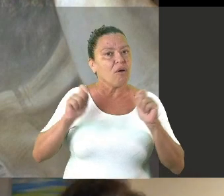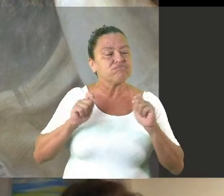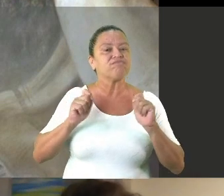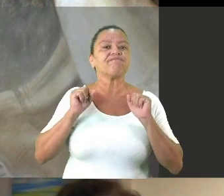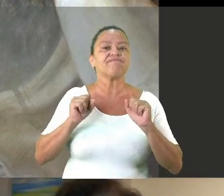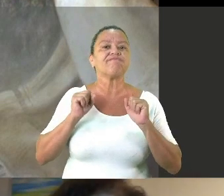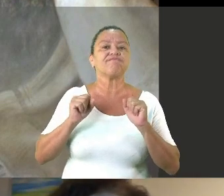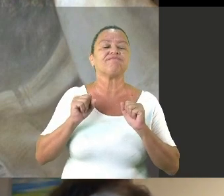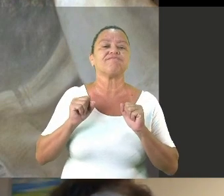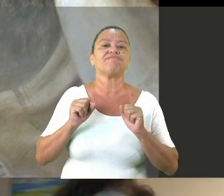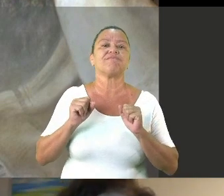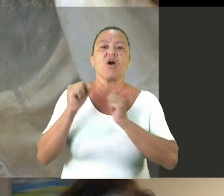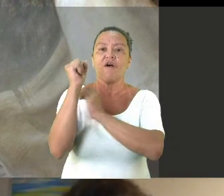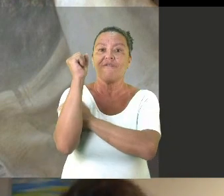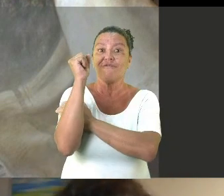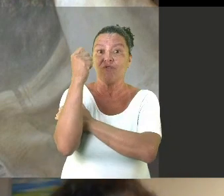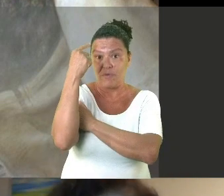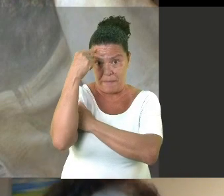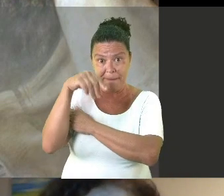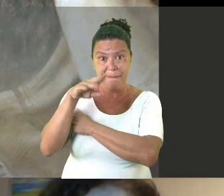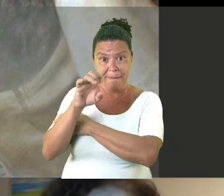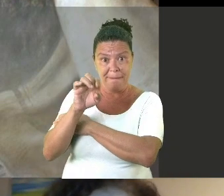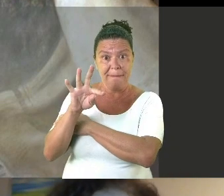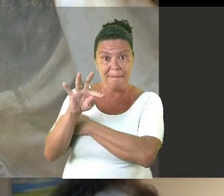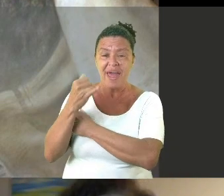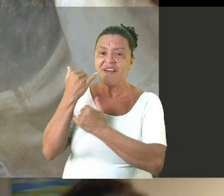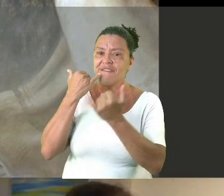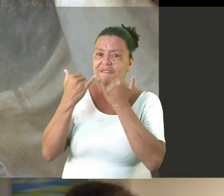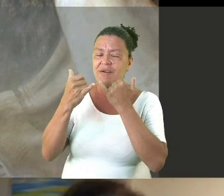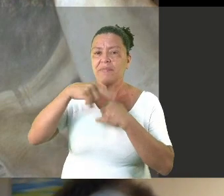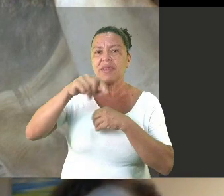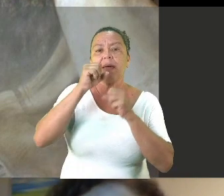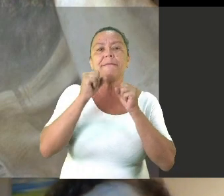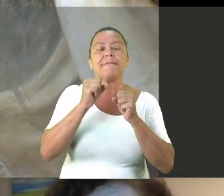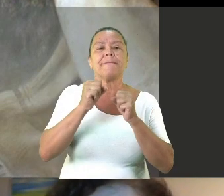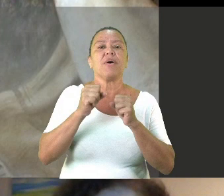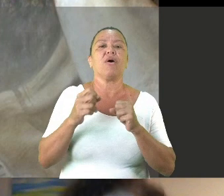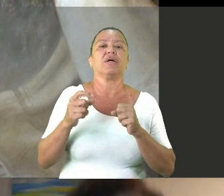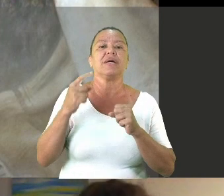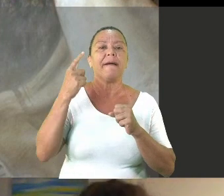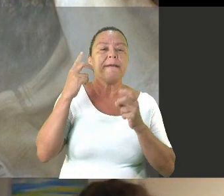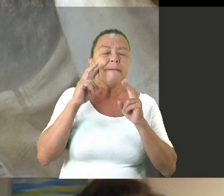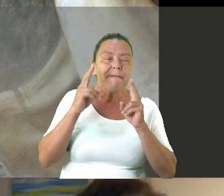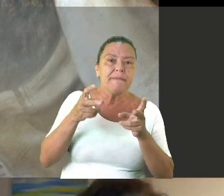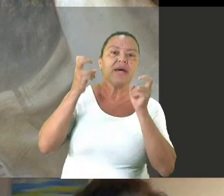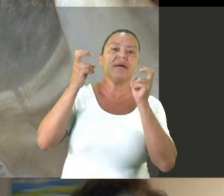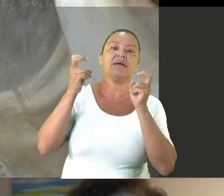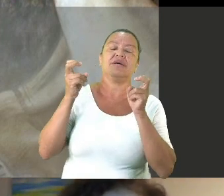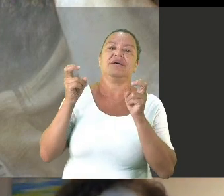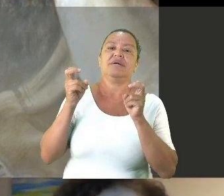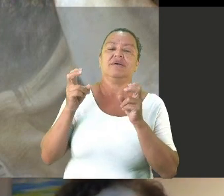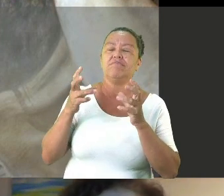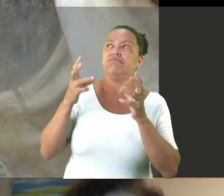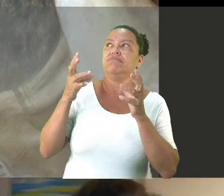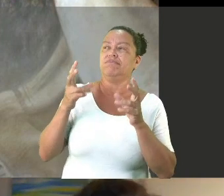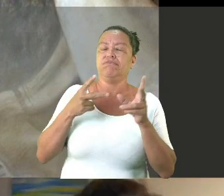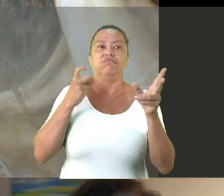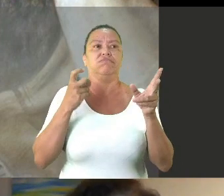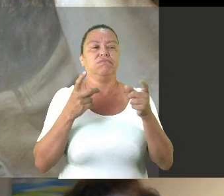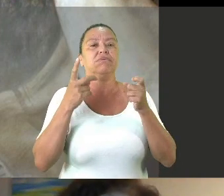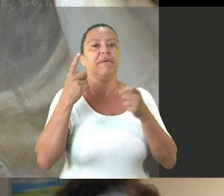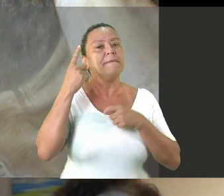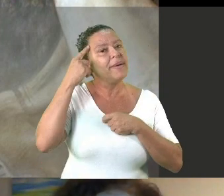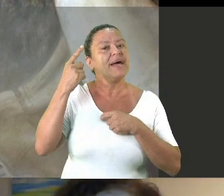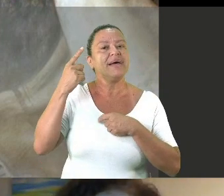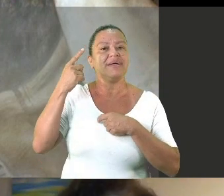isso, com a força do nosso pensamento, das nossas informações, dos sinais, dos pulsos através de sinais que